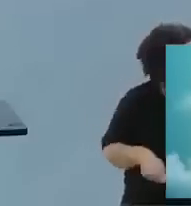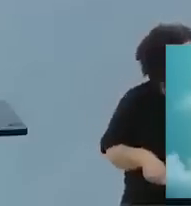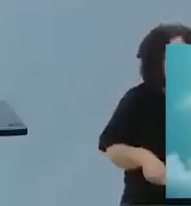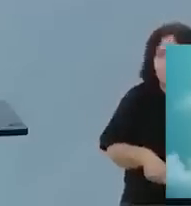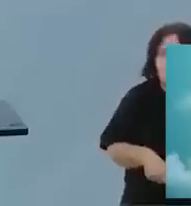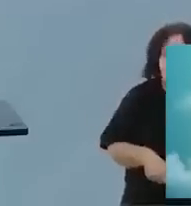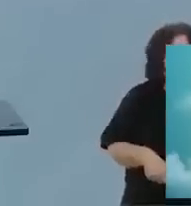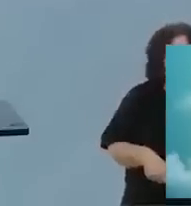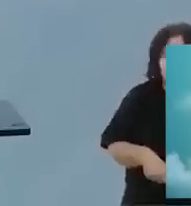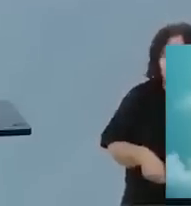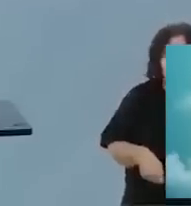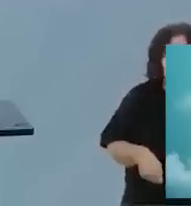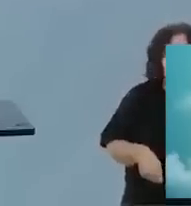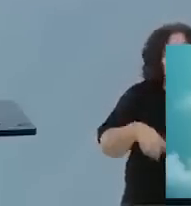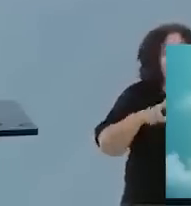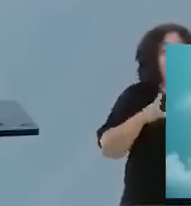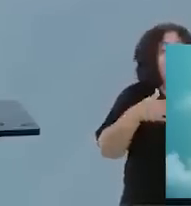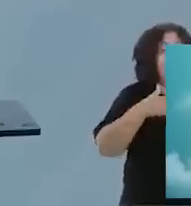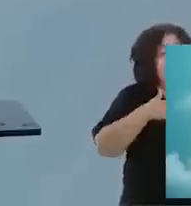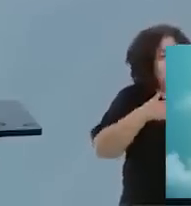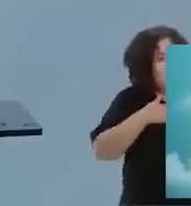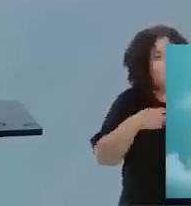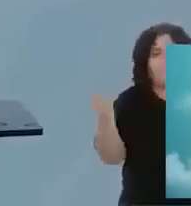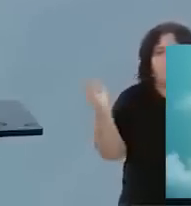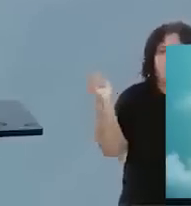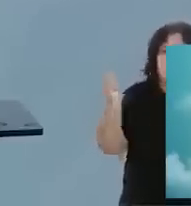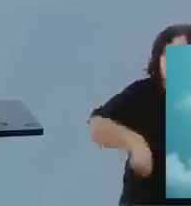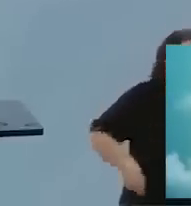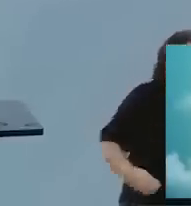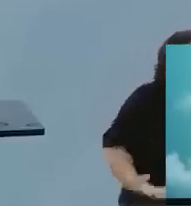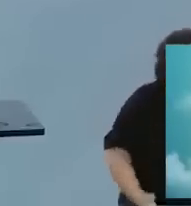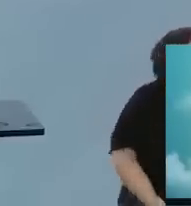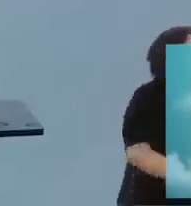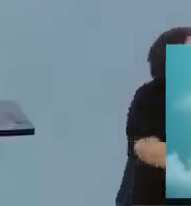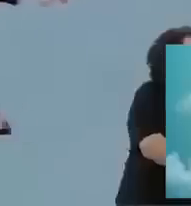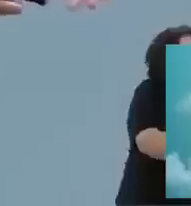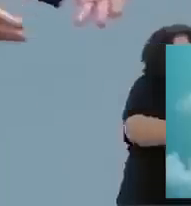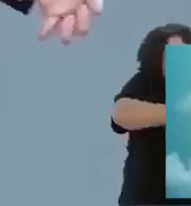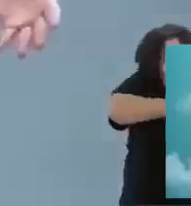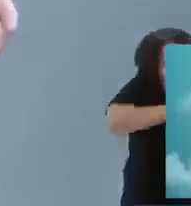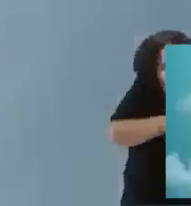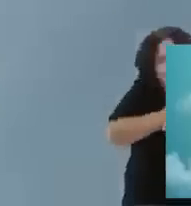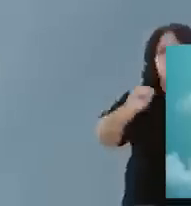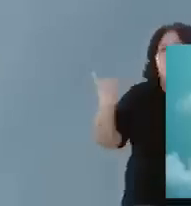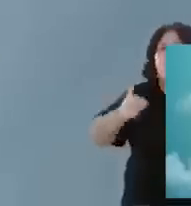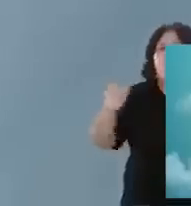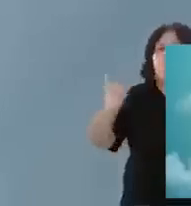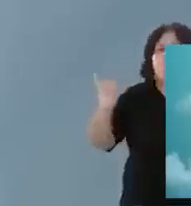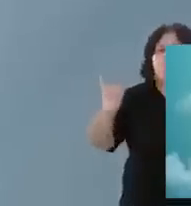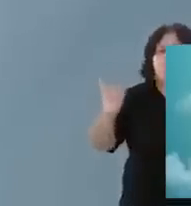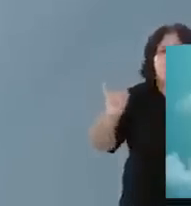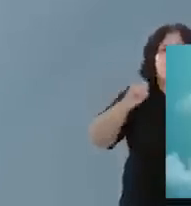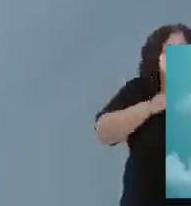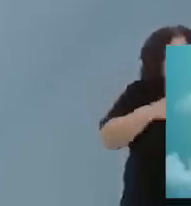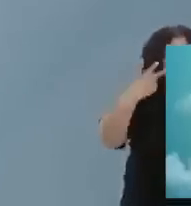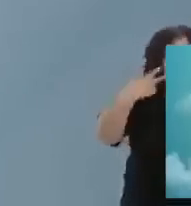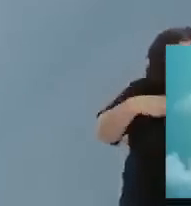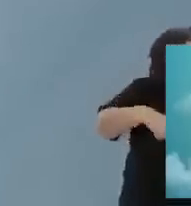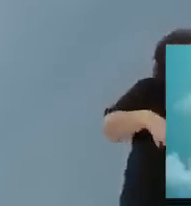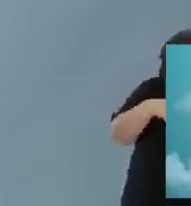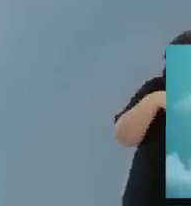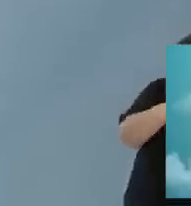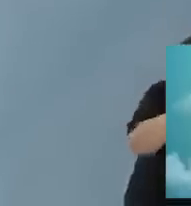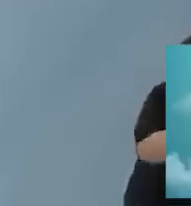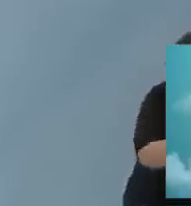julgar e condenar o irmão, o meu papel é acolher, é receber, é perdoar. Se o meu irmão fracassou e caiu, eu vou orar por ele, eu vou